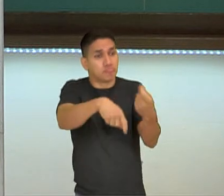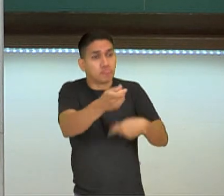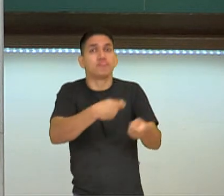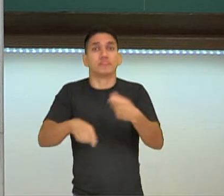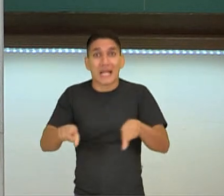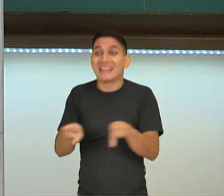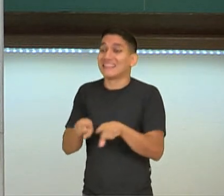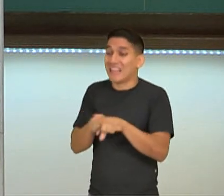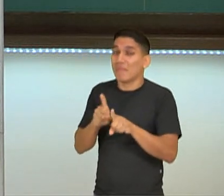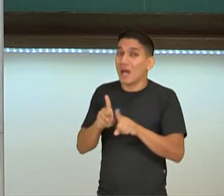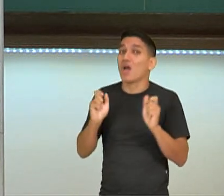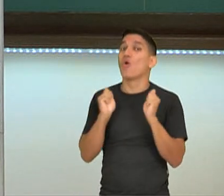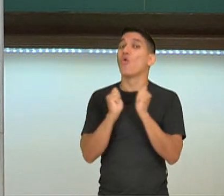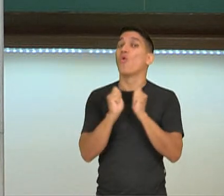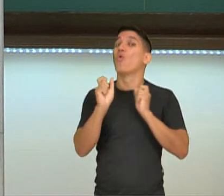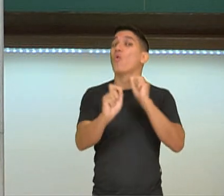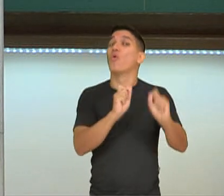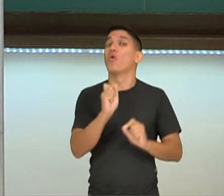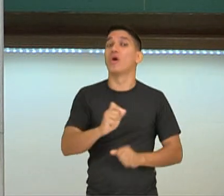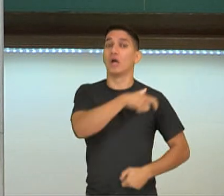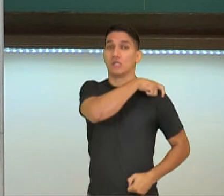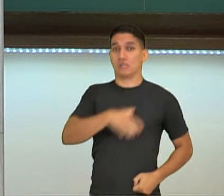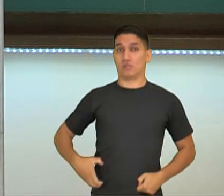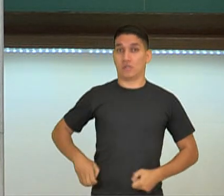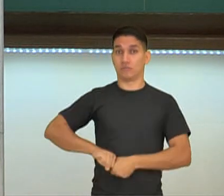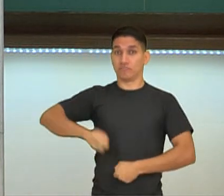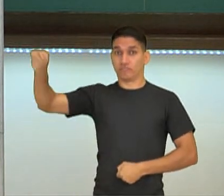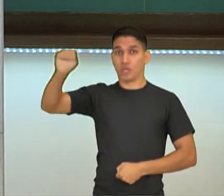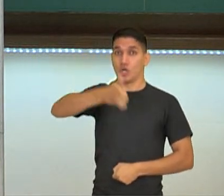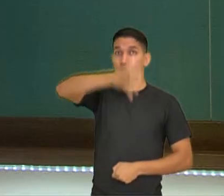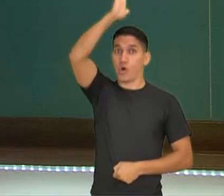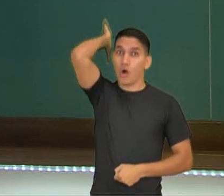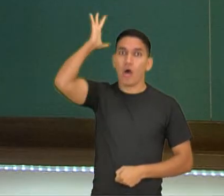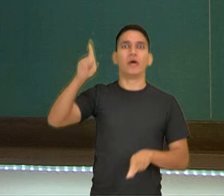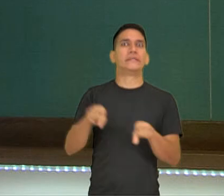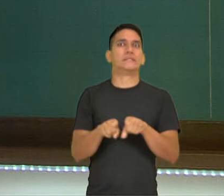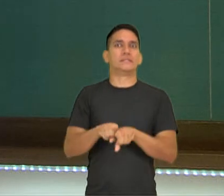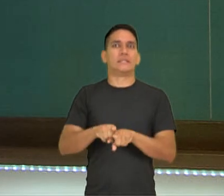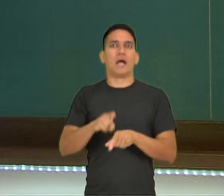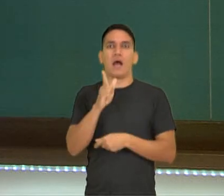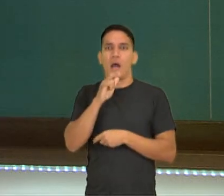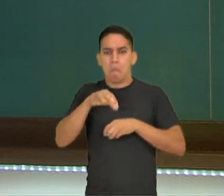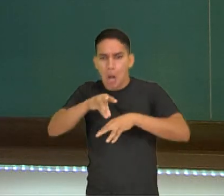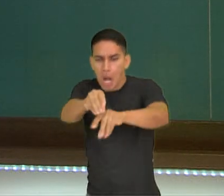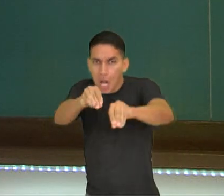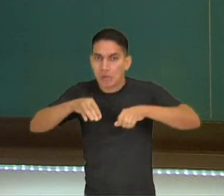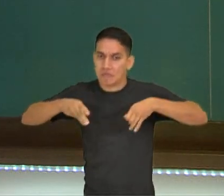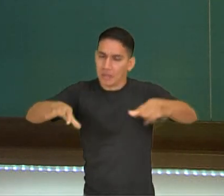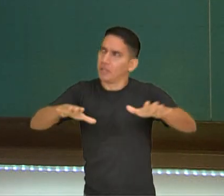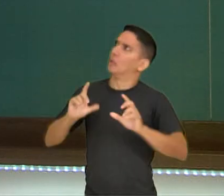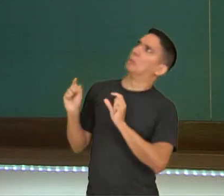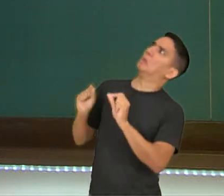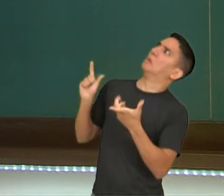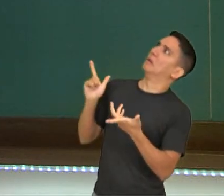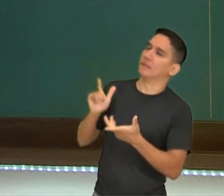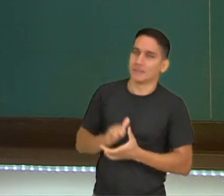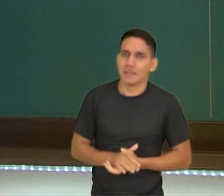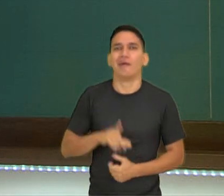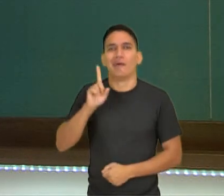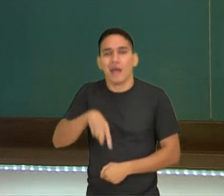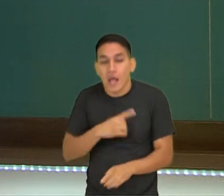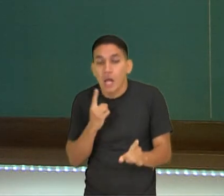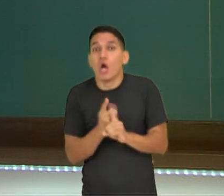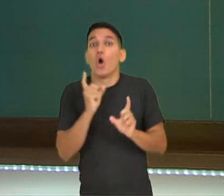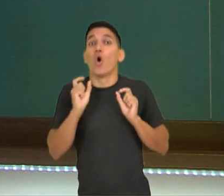Império Romano e com civilizações mesopotâmicas. Gente, é um babado da história. Que isso, senhor? Encontraram